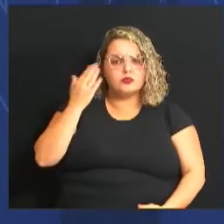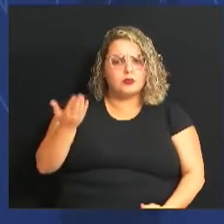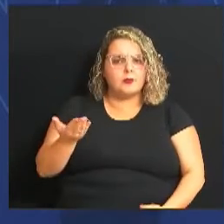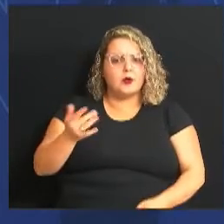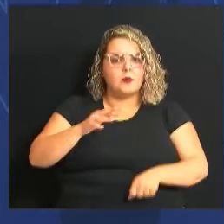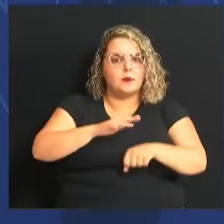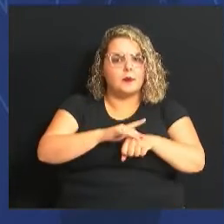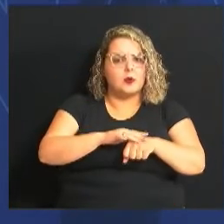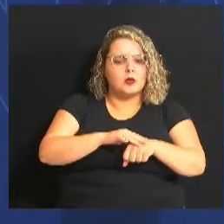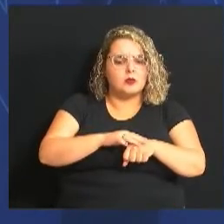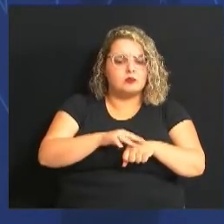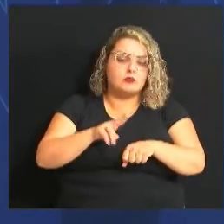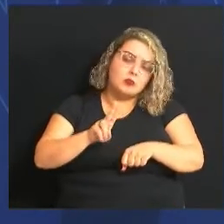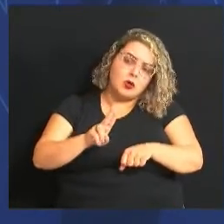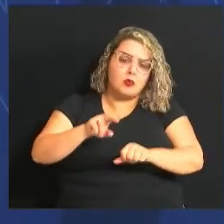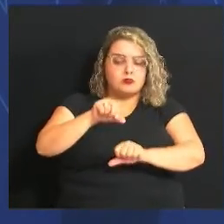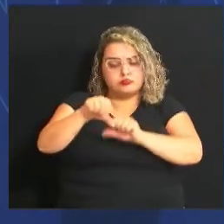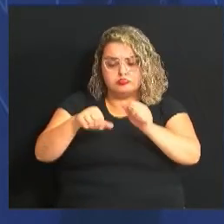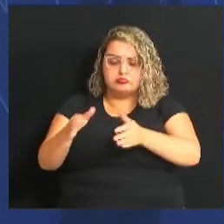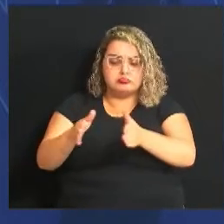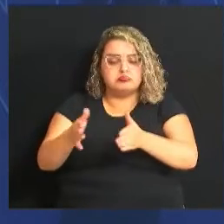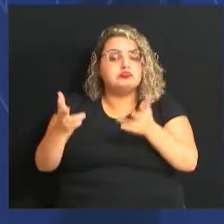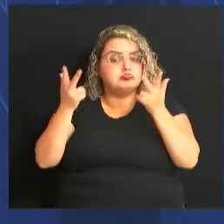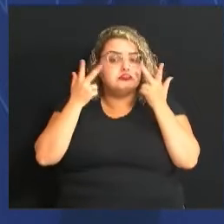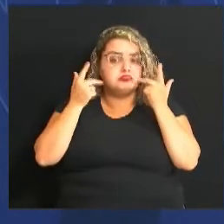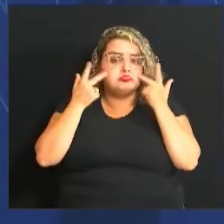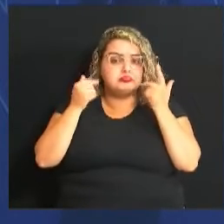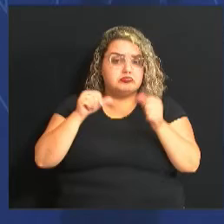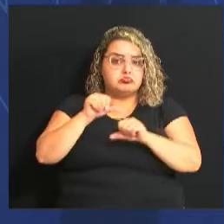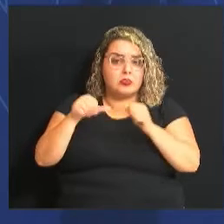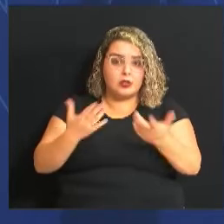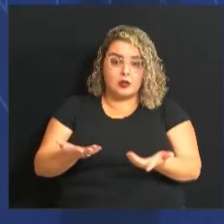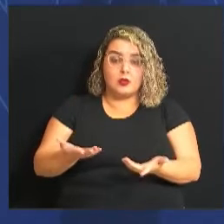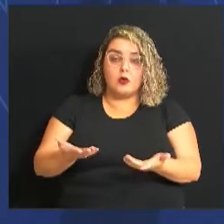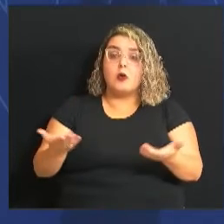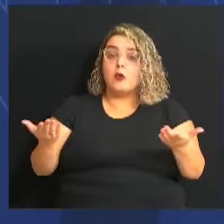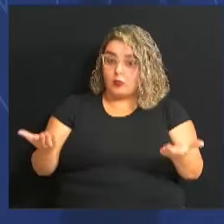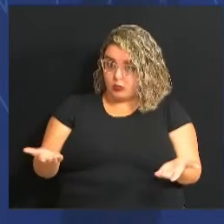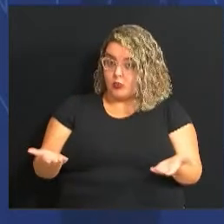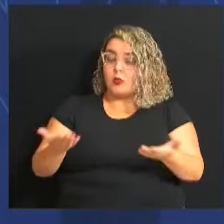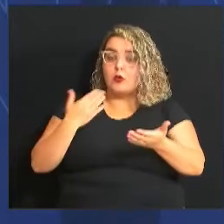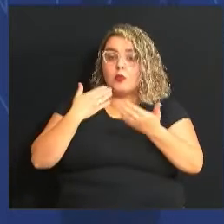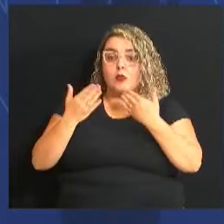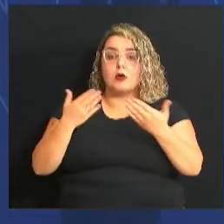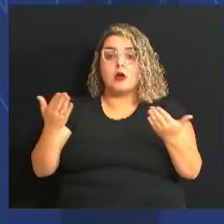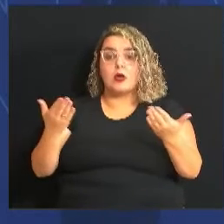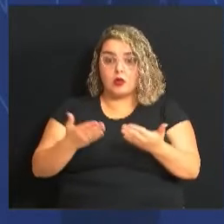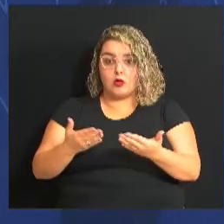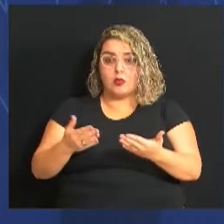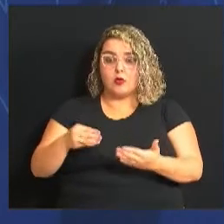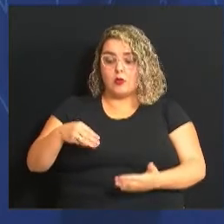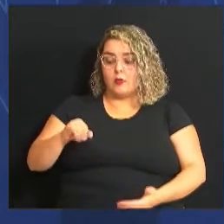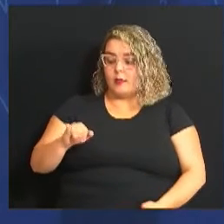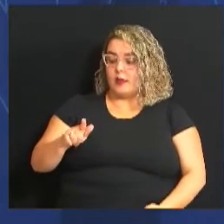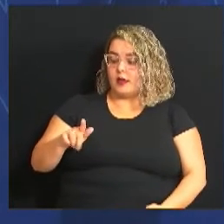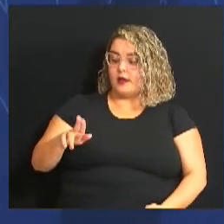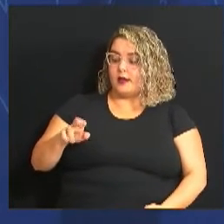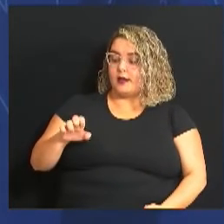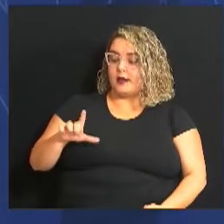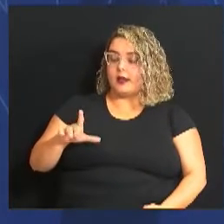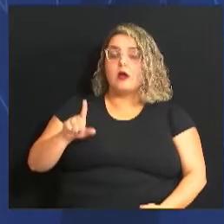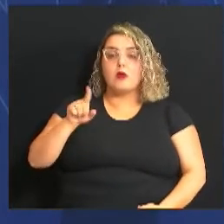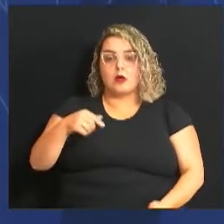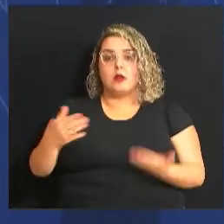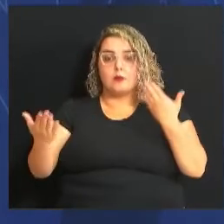doença ou apenas uma fase normal de alterações? Bom, eu converso agora com o Miguel Bunge, ele que é